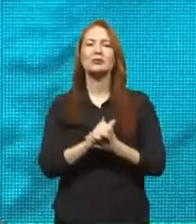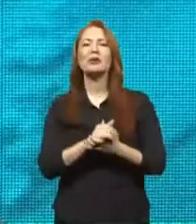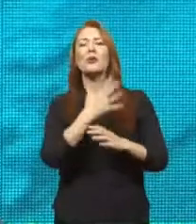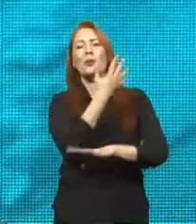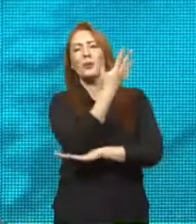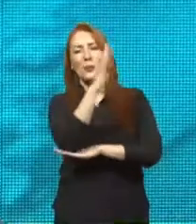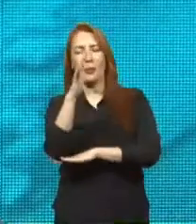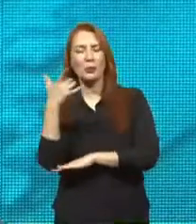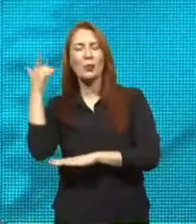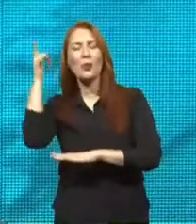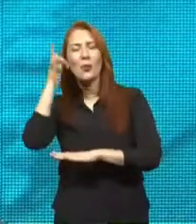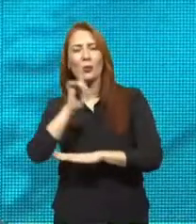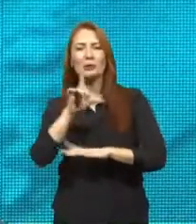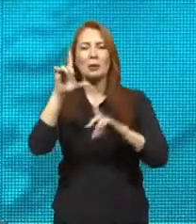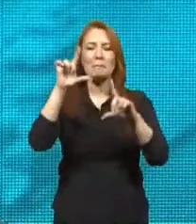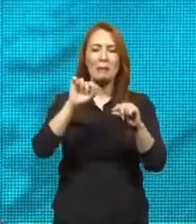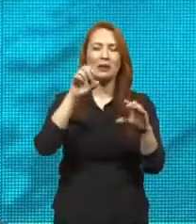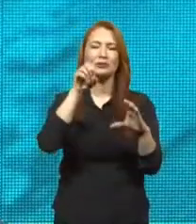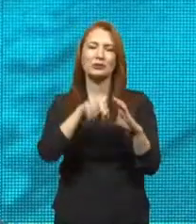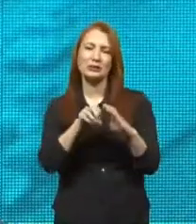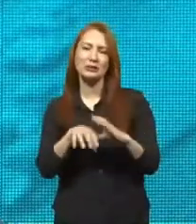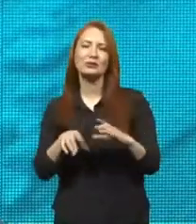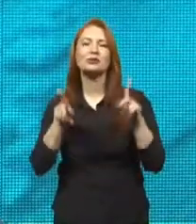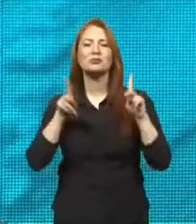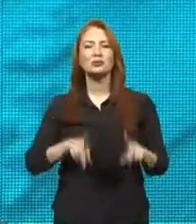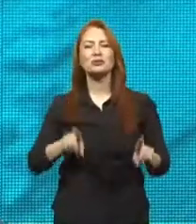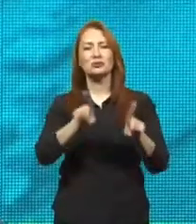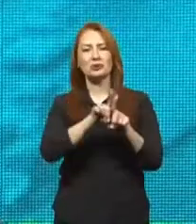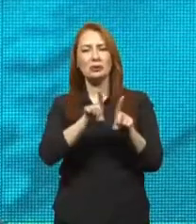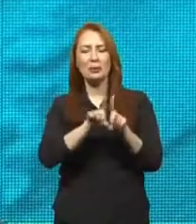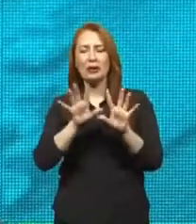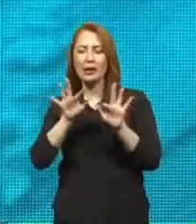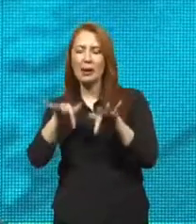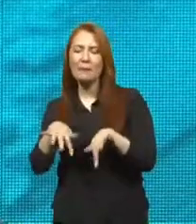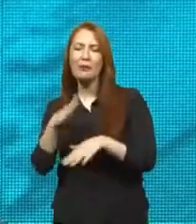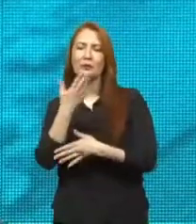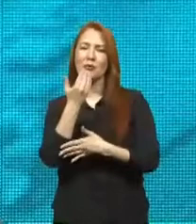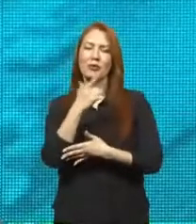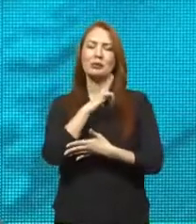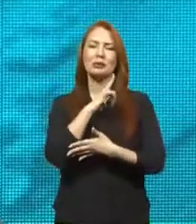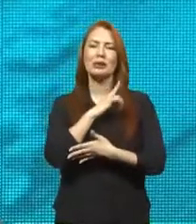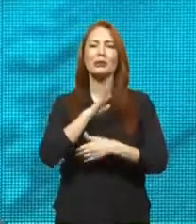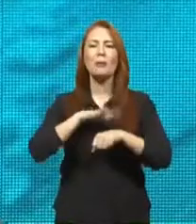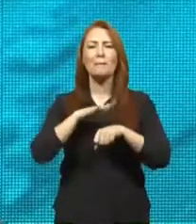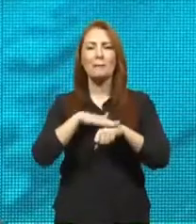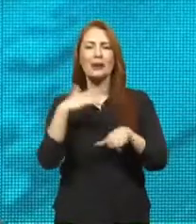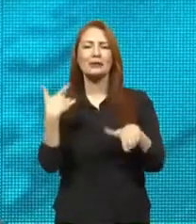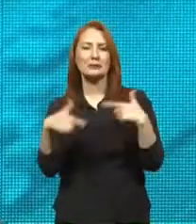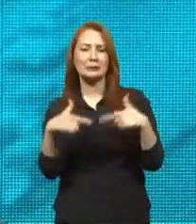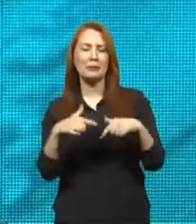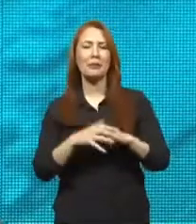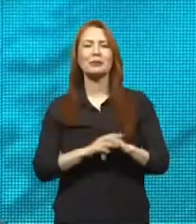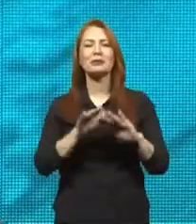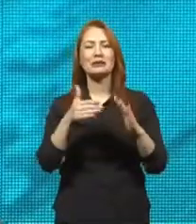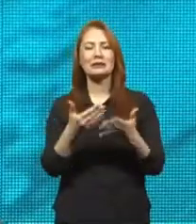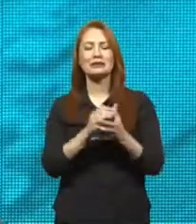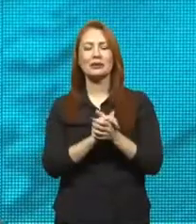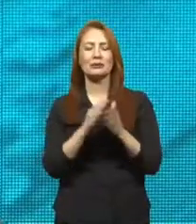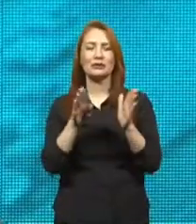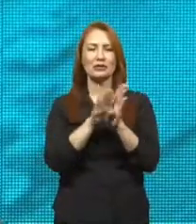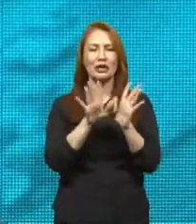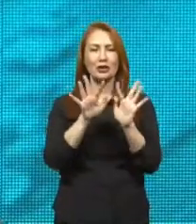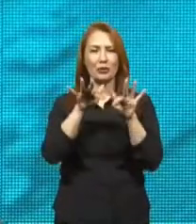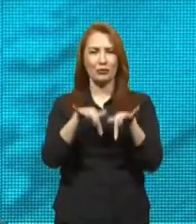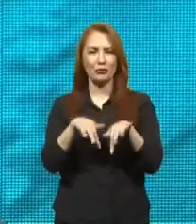ambiente, que recebe menos resíduo, as pessoas também acabando com a fome, né? Gerando mais empregos. E a gente está chegando no fim do nosso papo. Antes